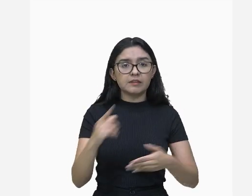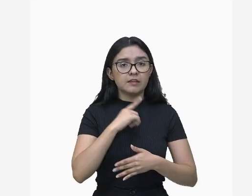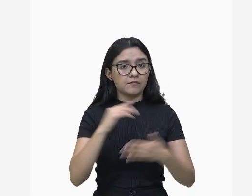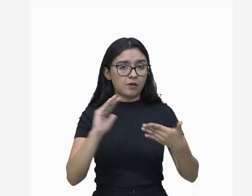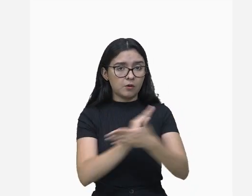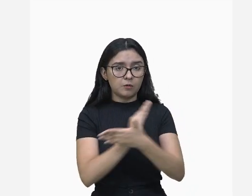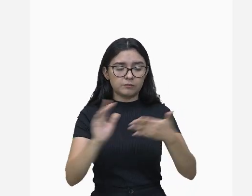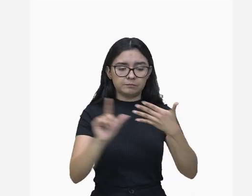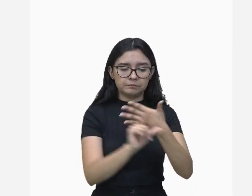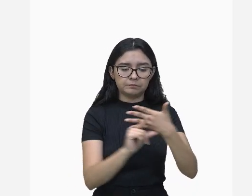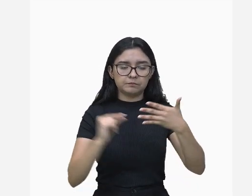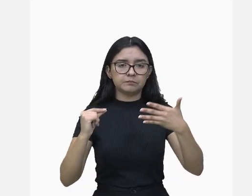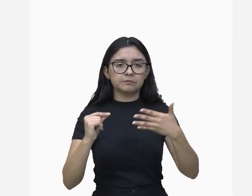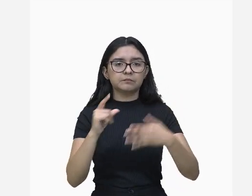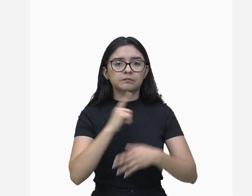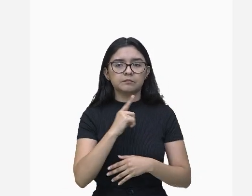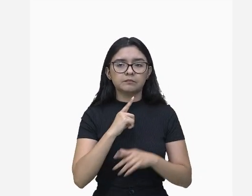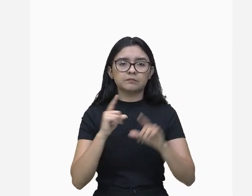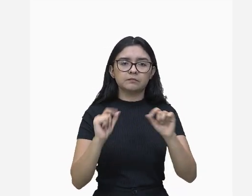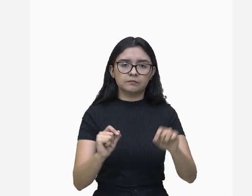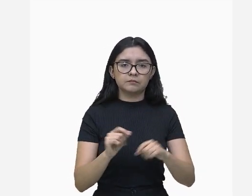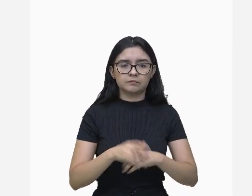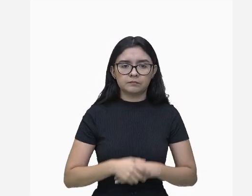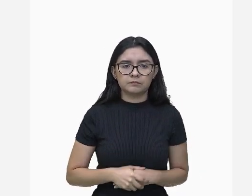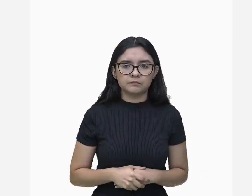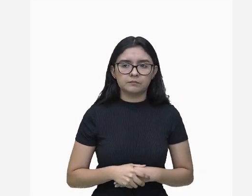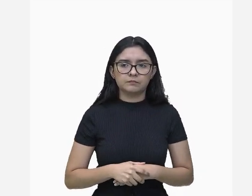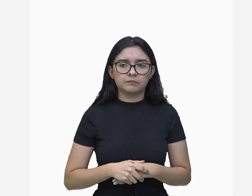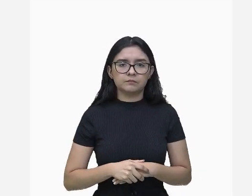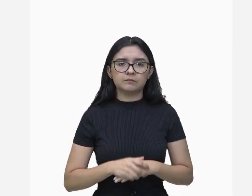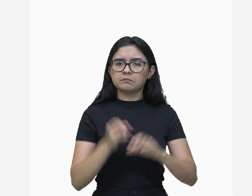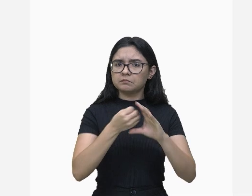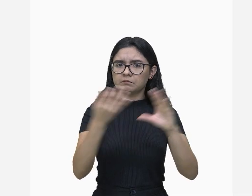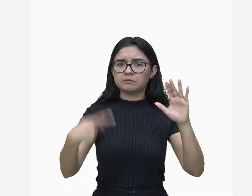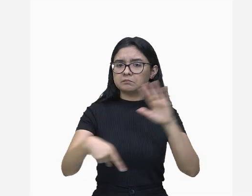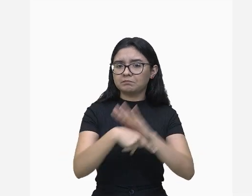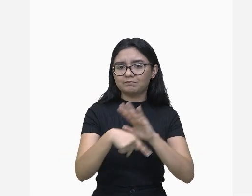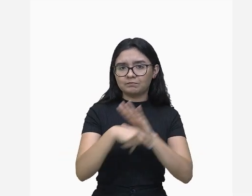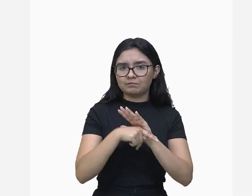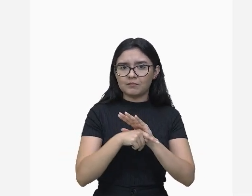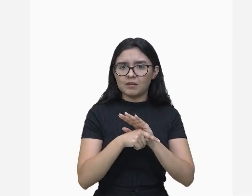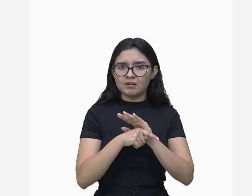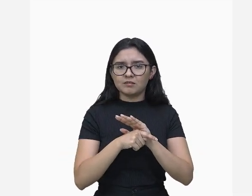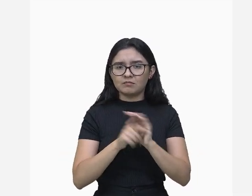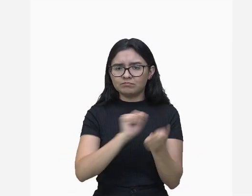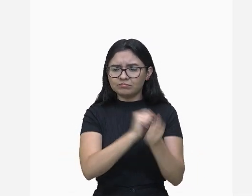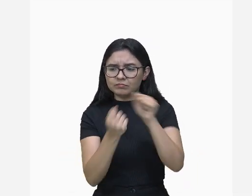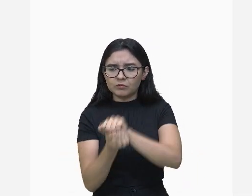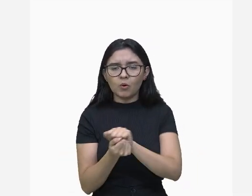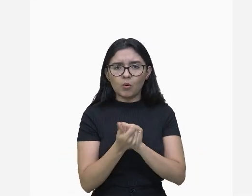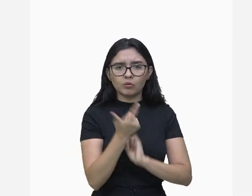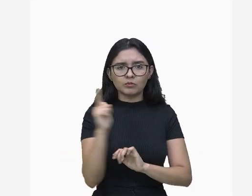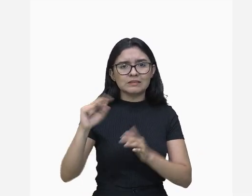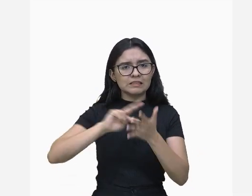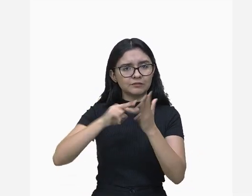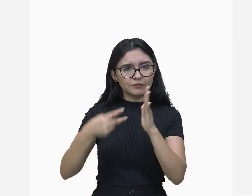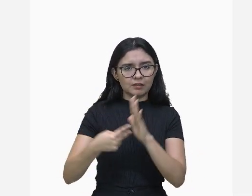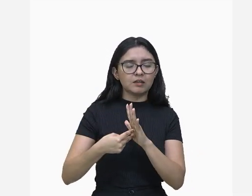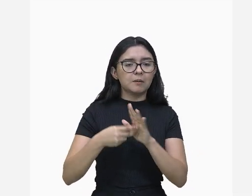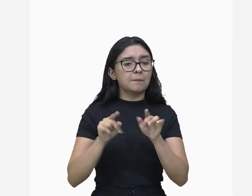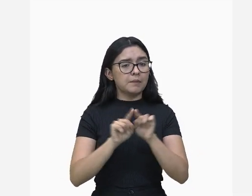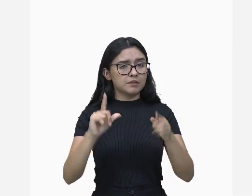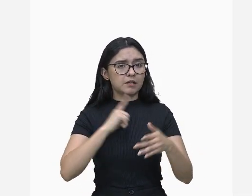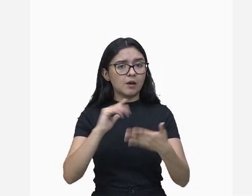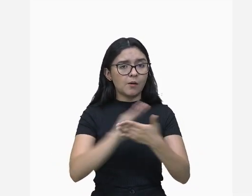alguns aspectos formais do parnasianismo, mas dando um outro significado e uma outra roupagem, mas tivemos